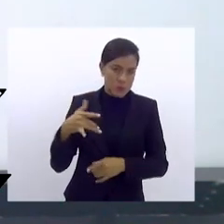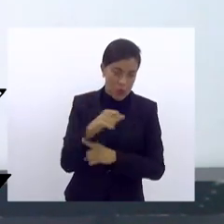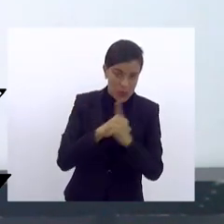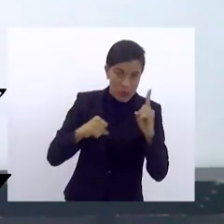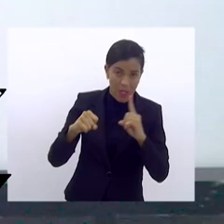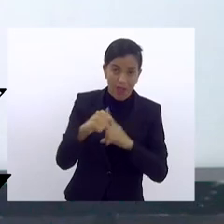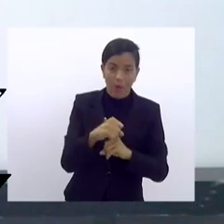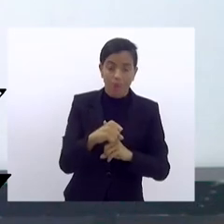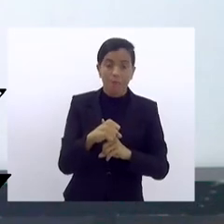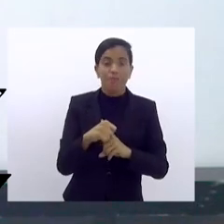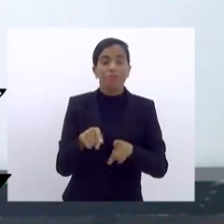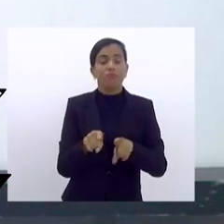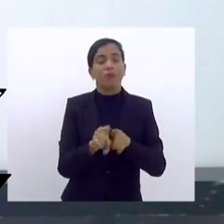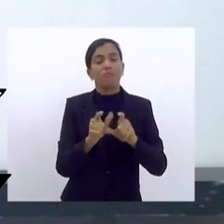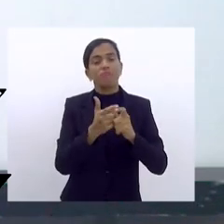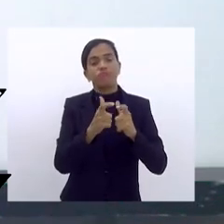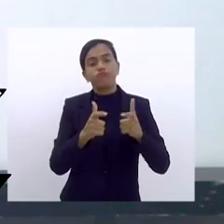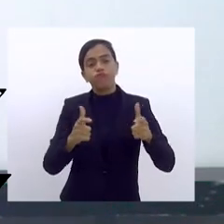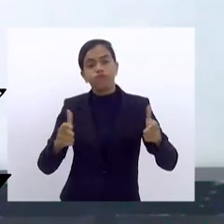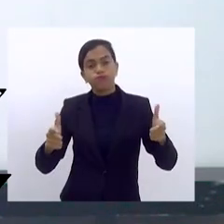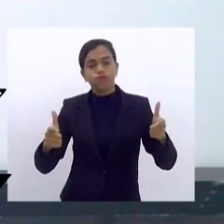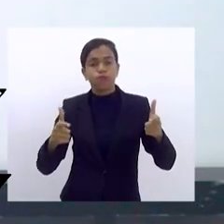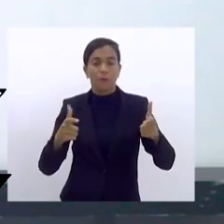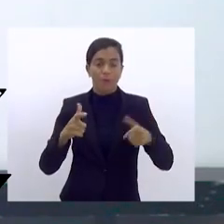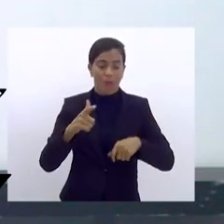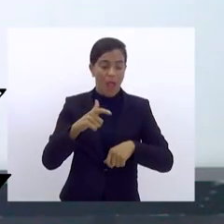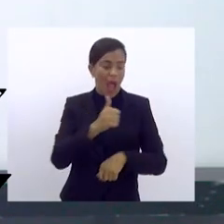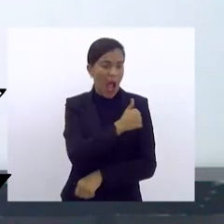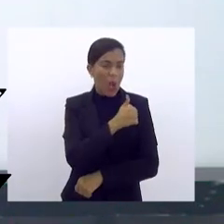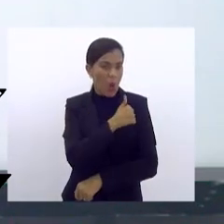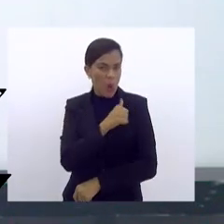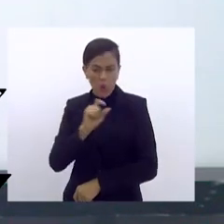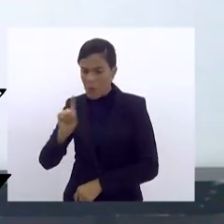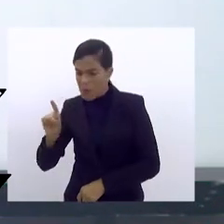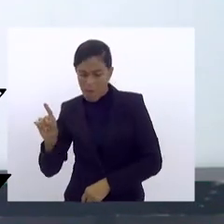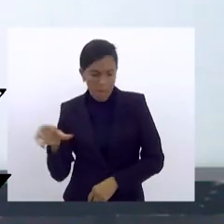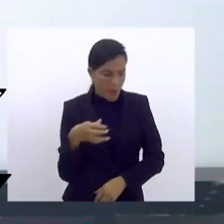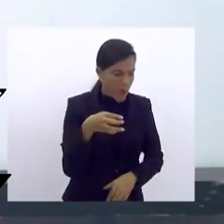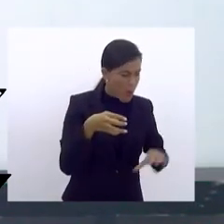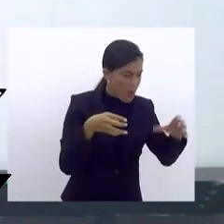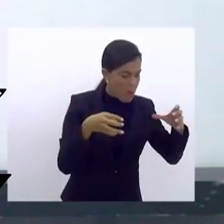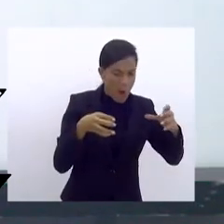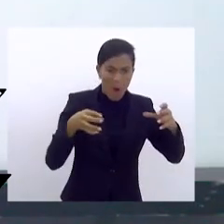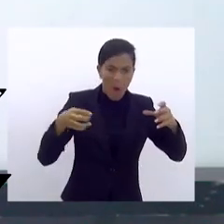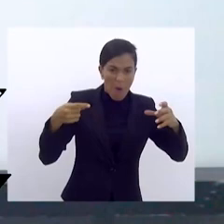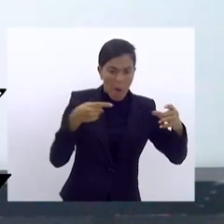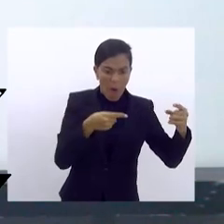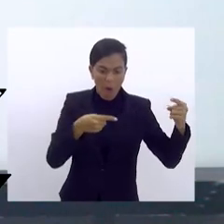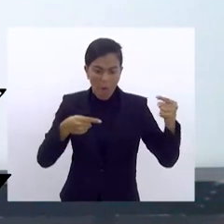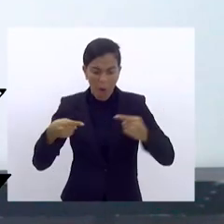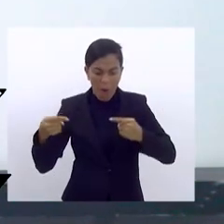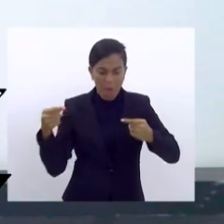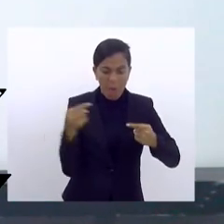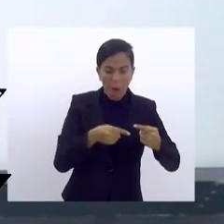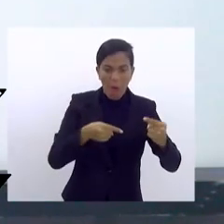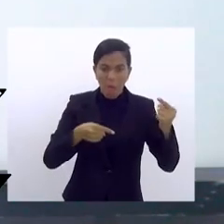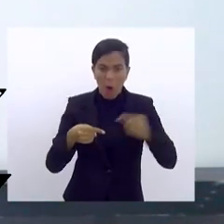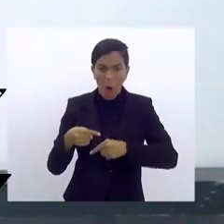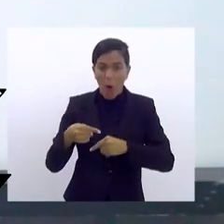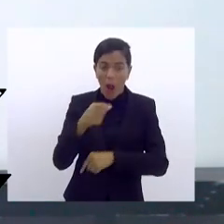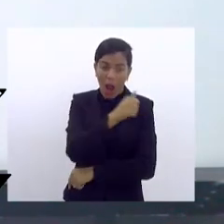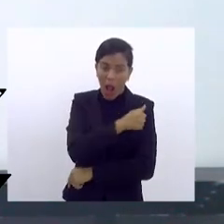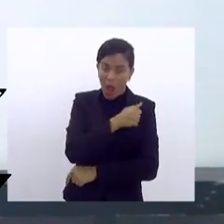mesma escalada de violência de discentes contra si mesmos forjados em grupos e de discentes contra docentes